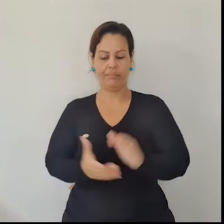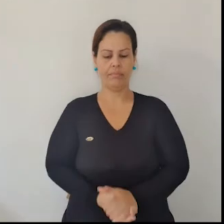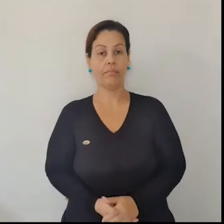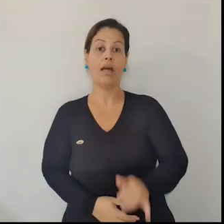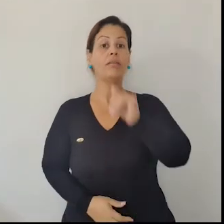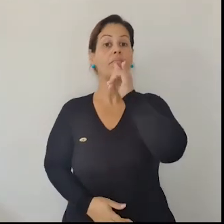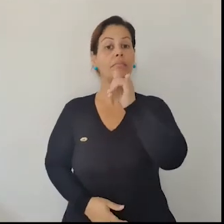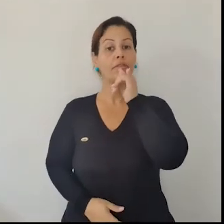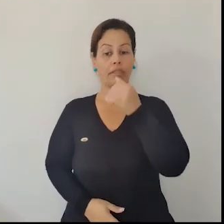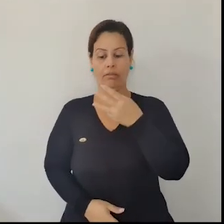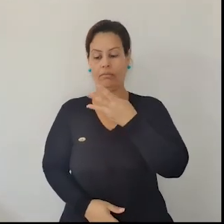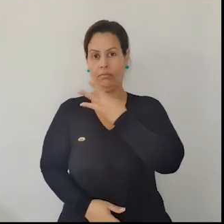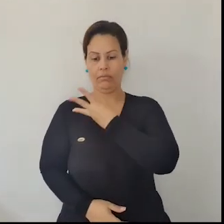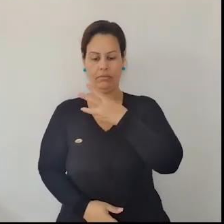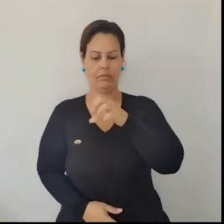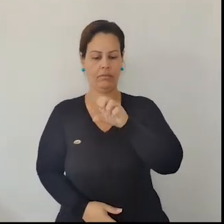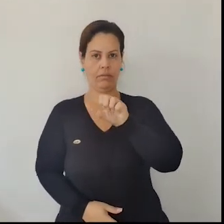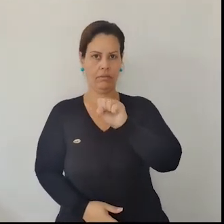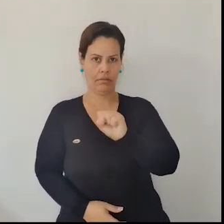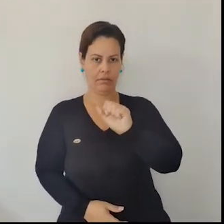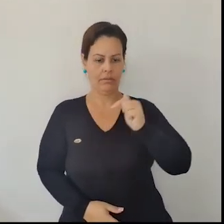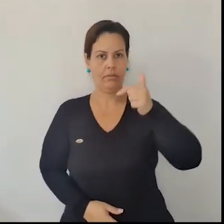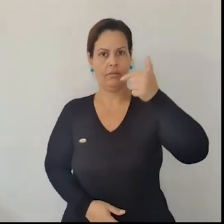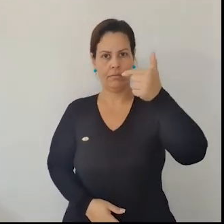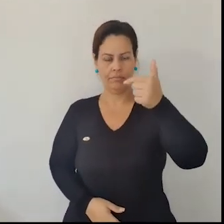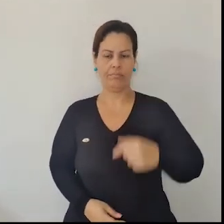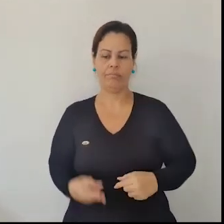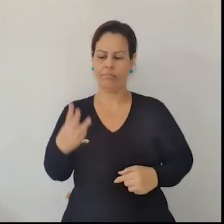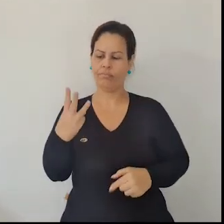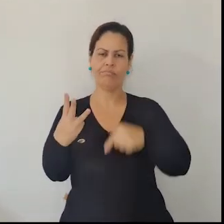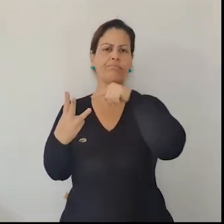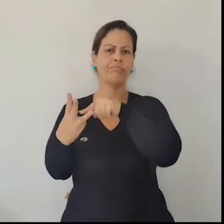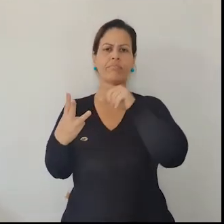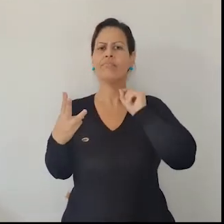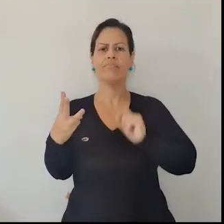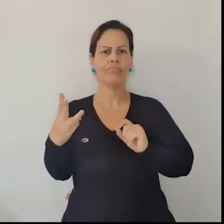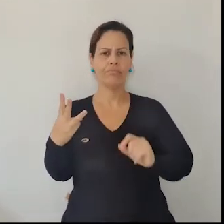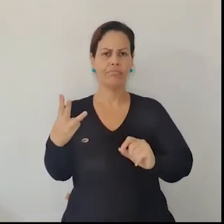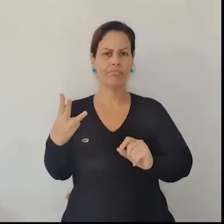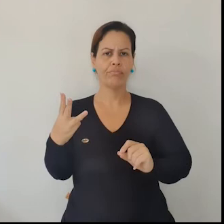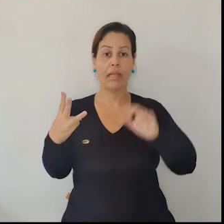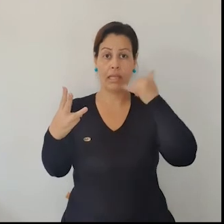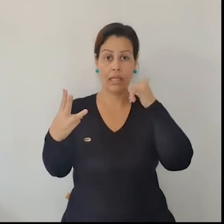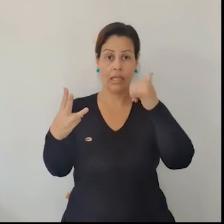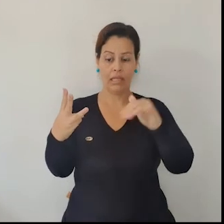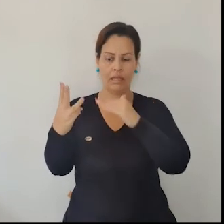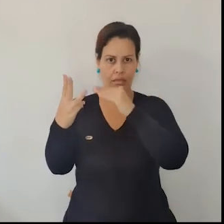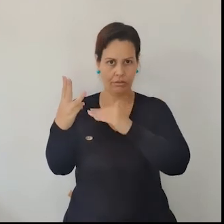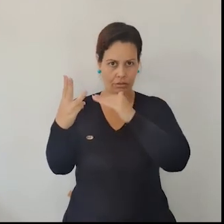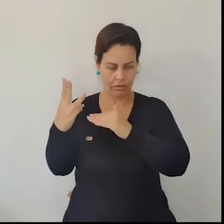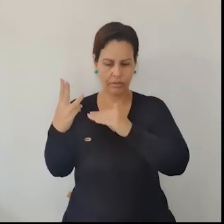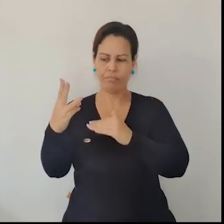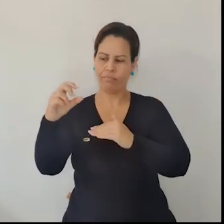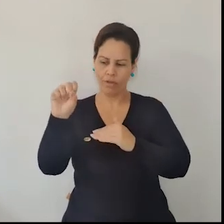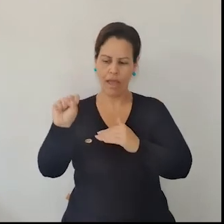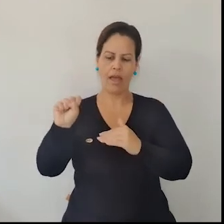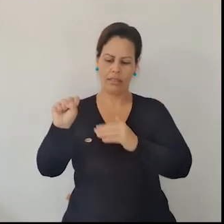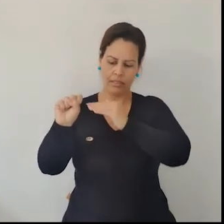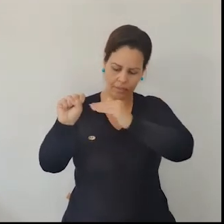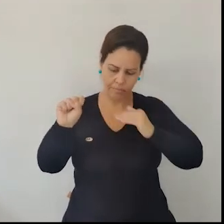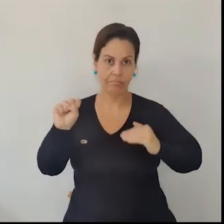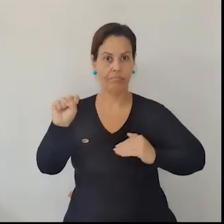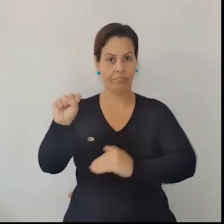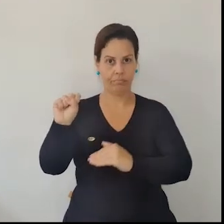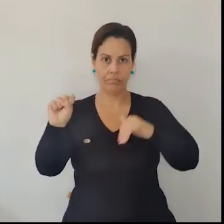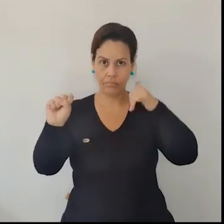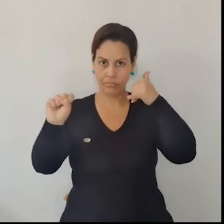3S2. Nesse caso, o 3 representa o nível energético, camada eletrônica, o S representa o subnível energético e o 2 representa